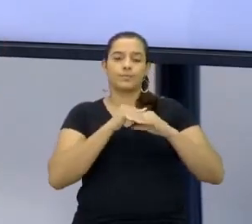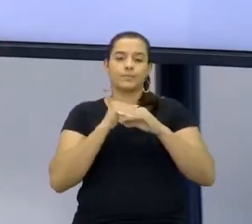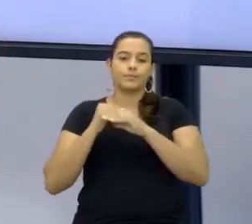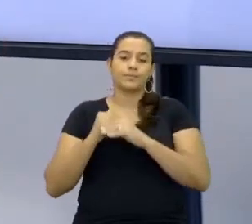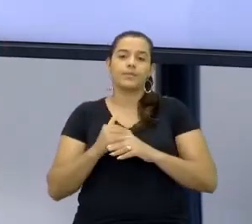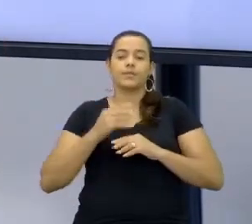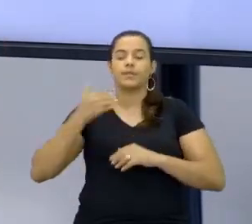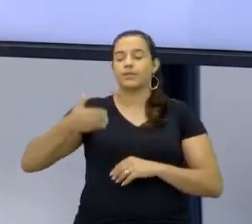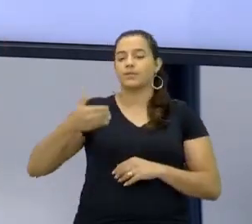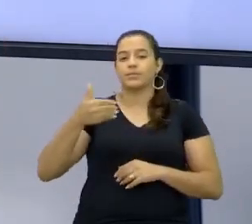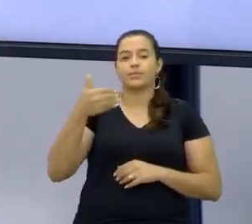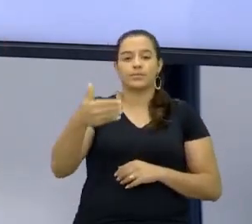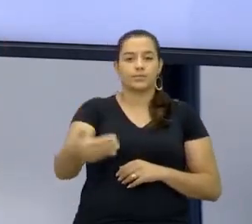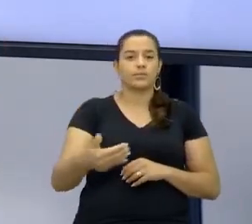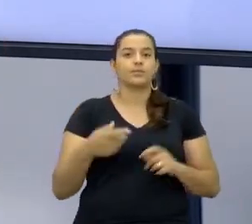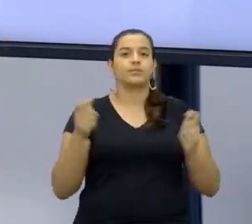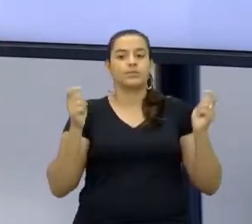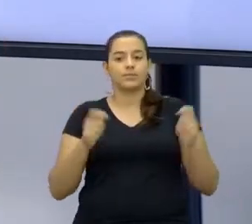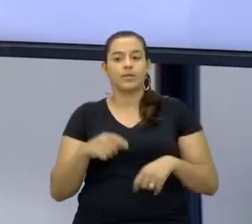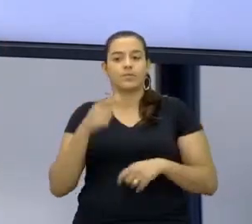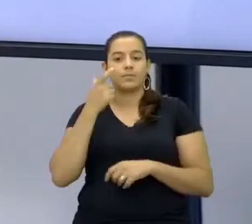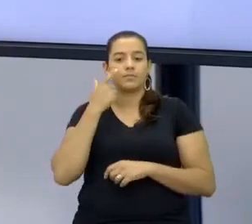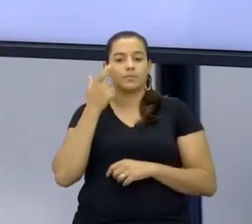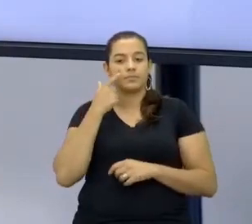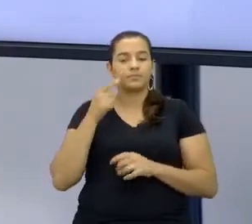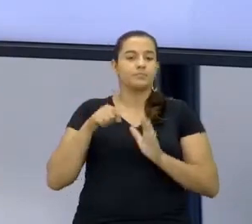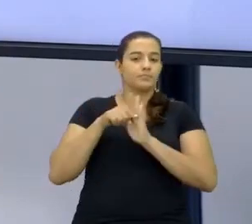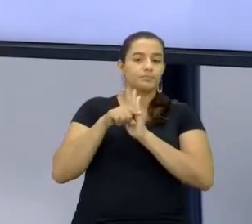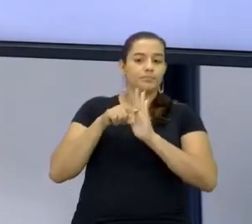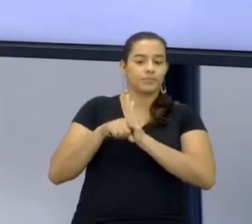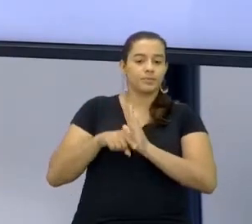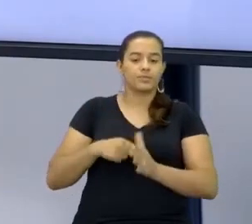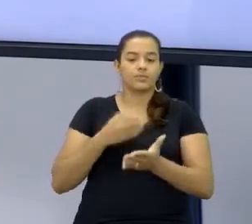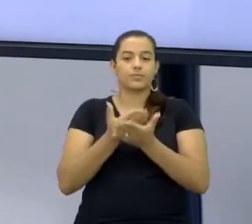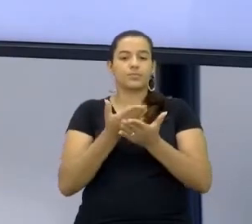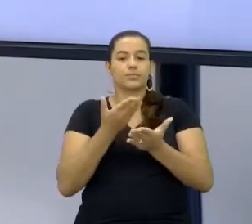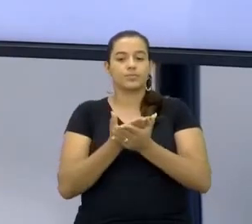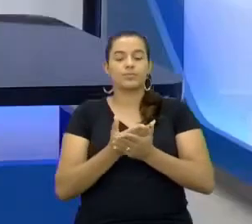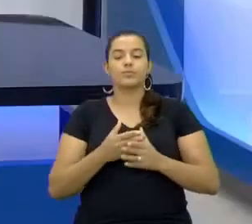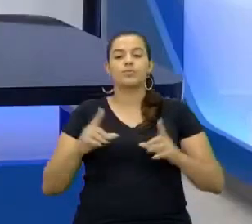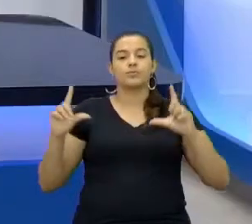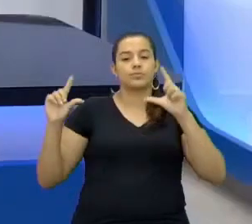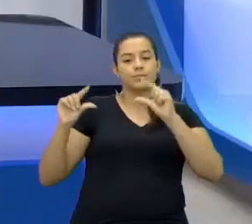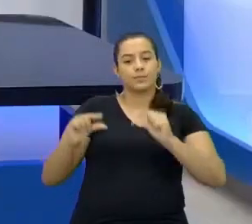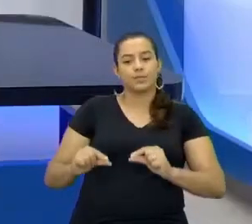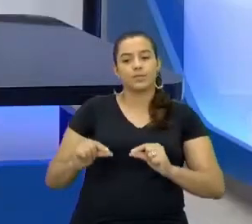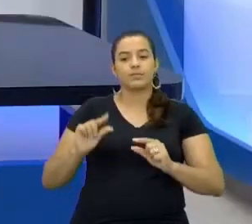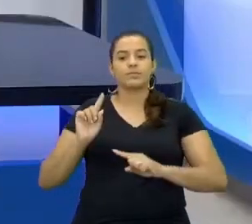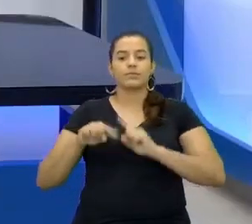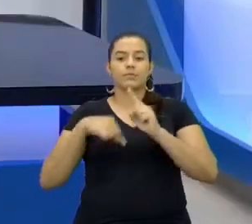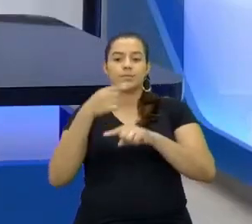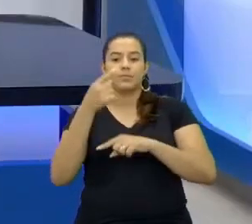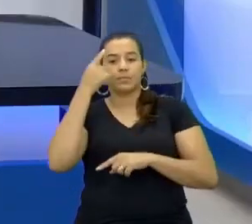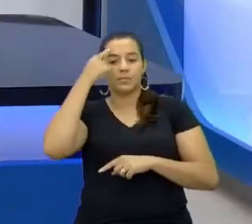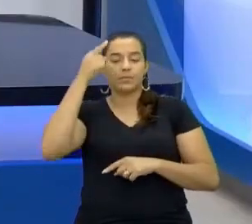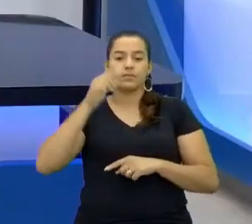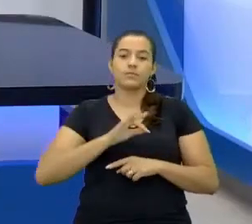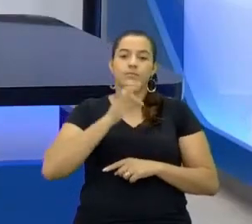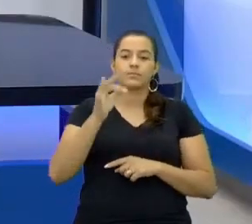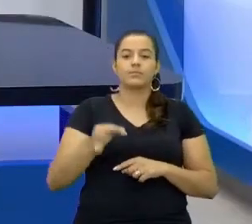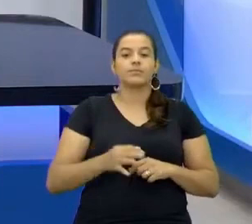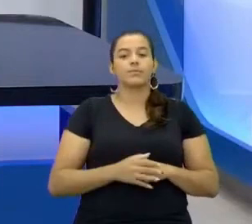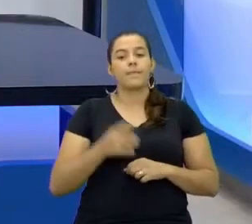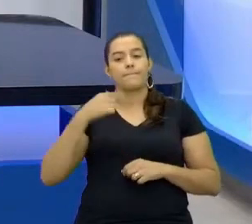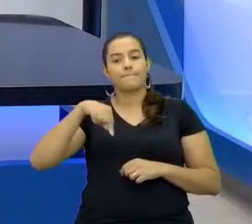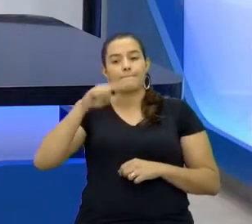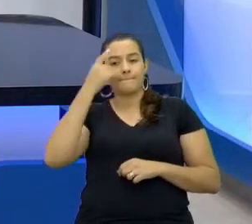é constante. Então, a gente faz previsões, a gente faz um estudo de algo pequeno e a gente faz previsões. Lembra da taxa